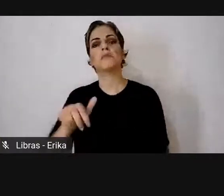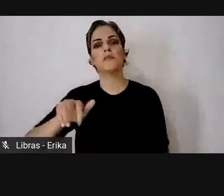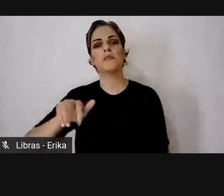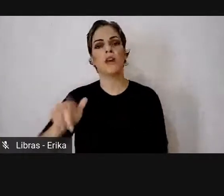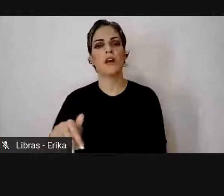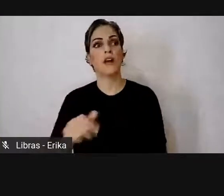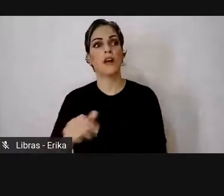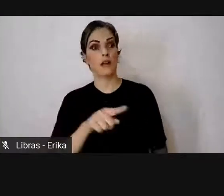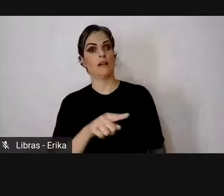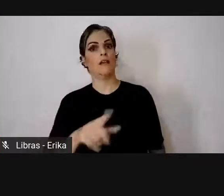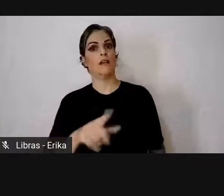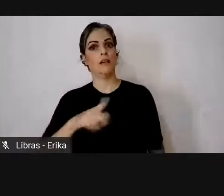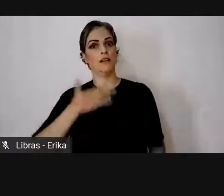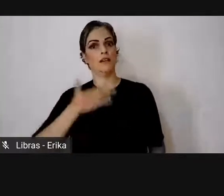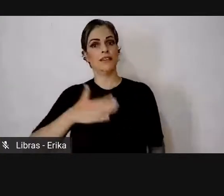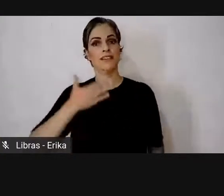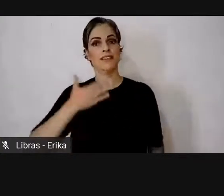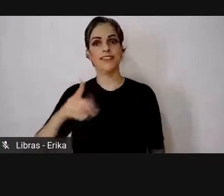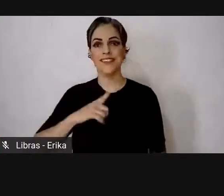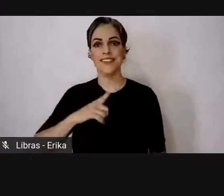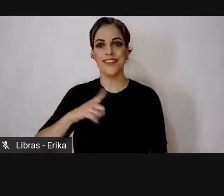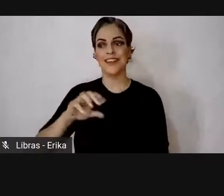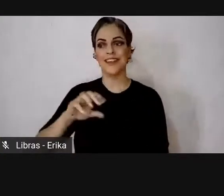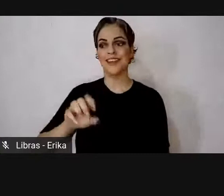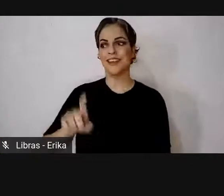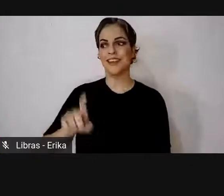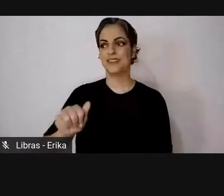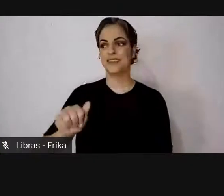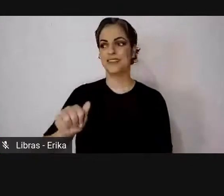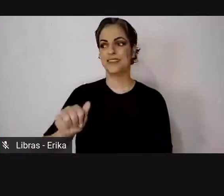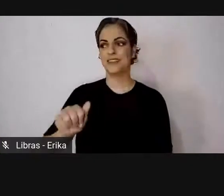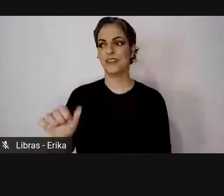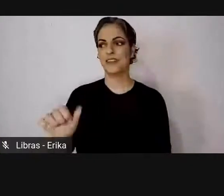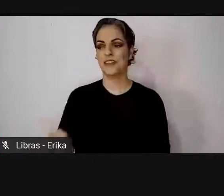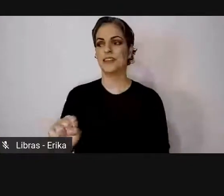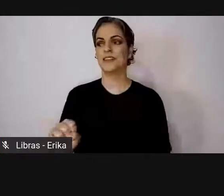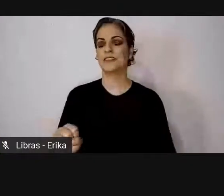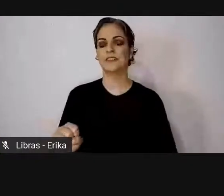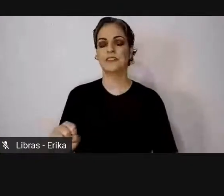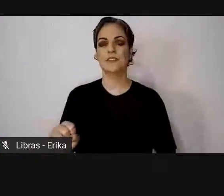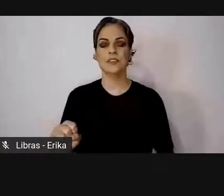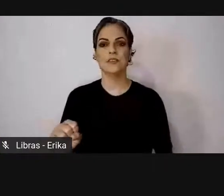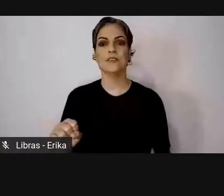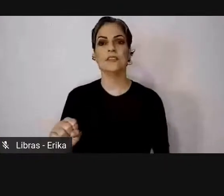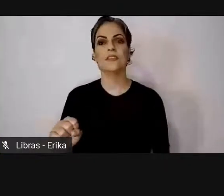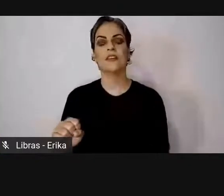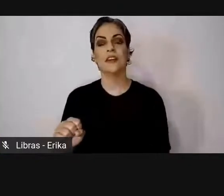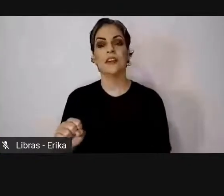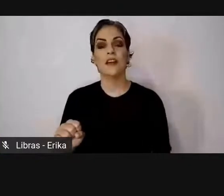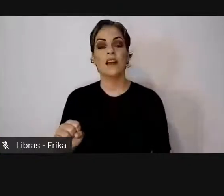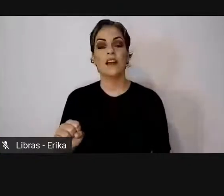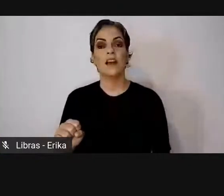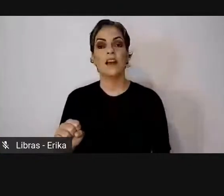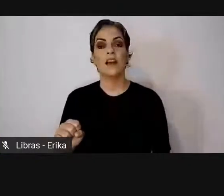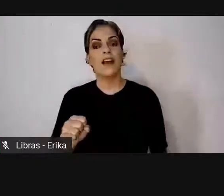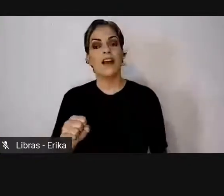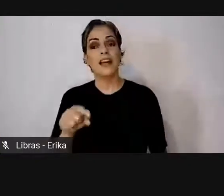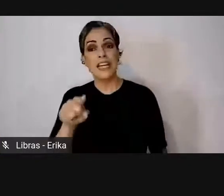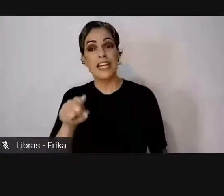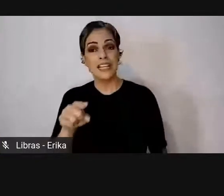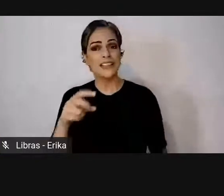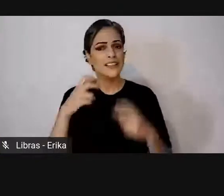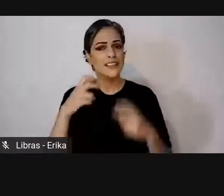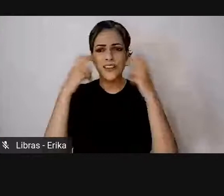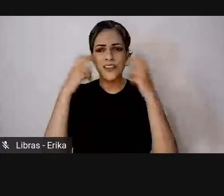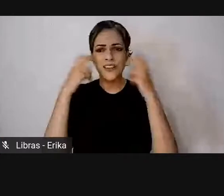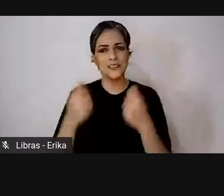mestrado de Poder Legislativo. Então, se você é uma pessoa da área de exatas, não se sinta constrangido, porque você vai encontrar